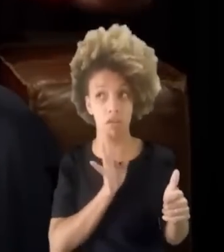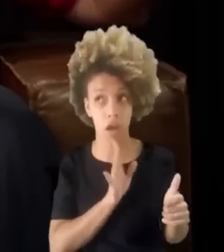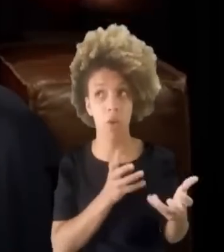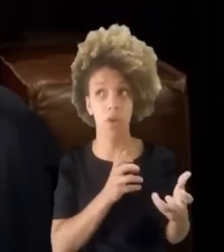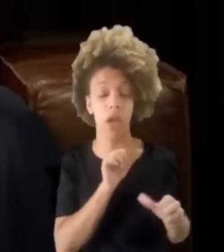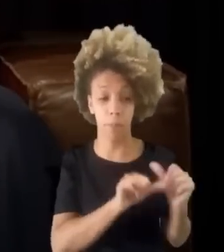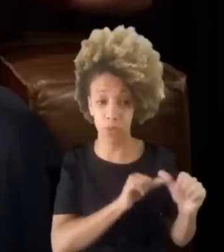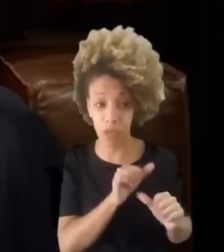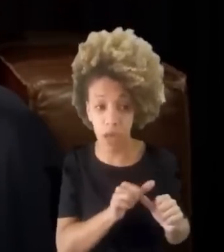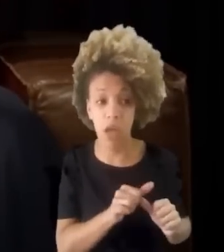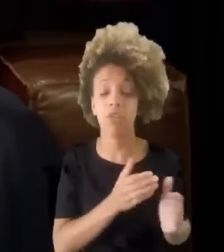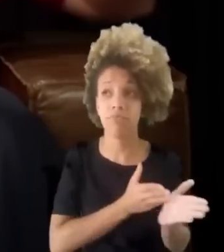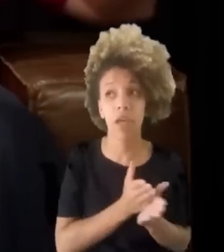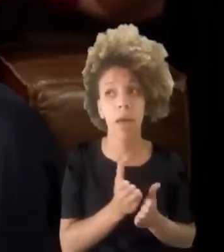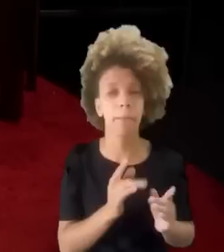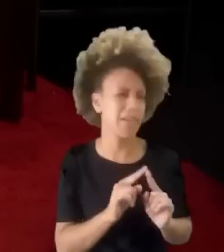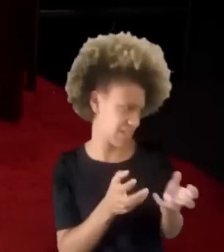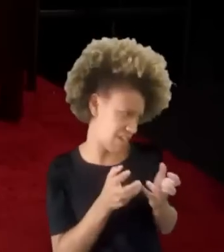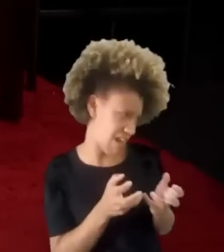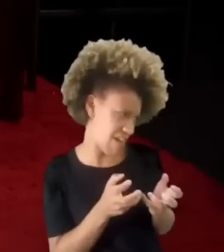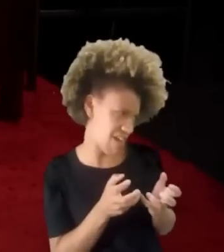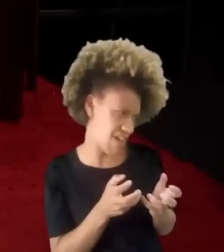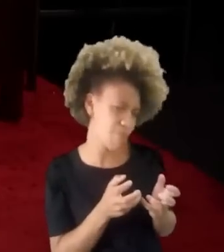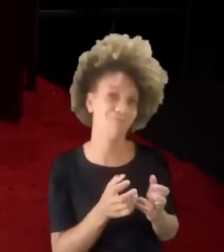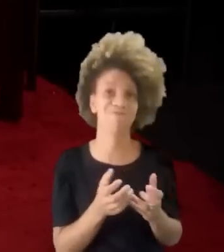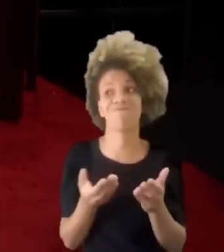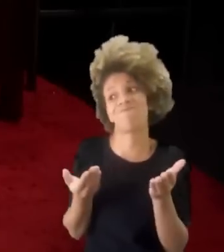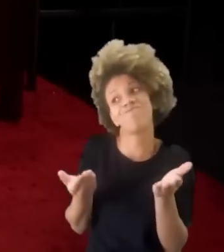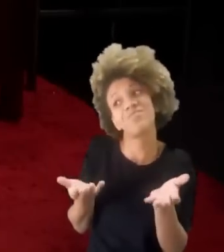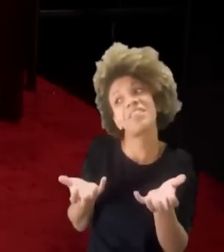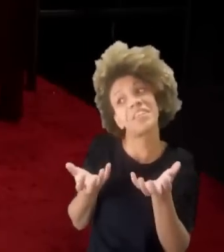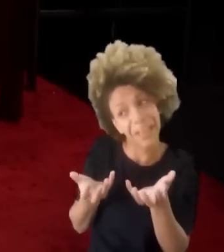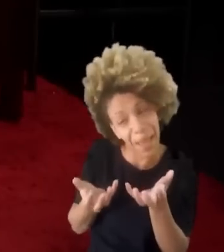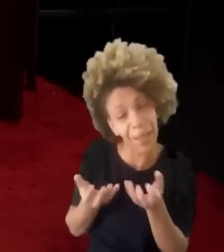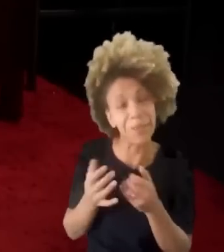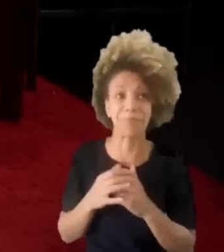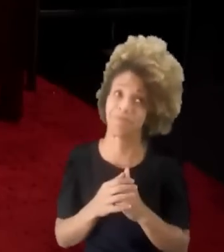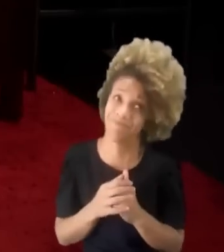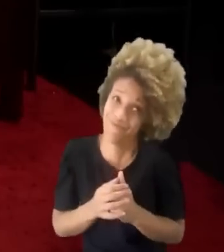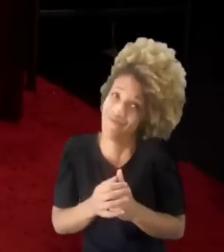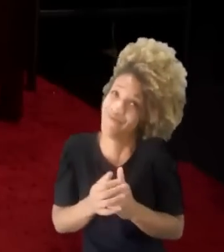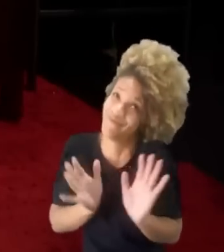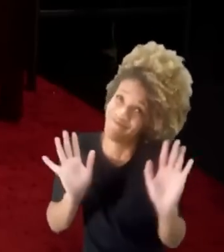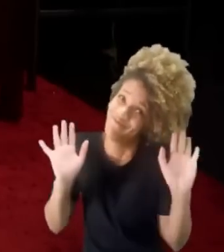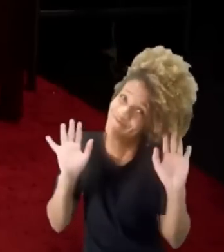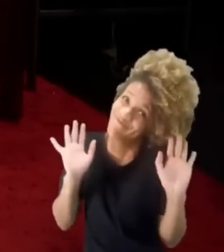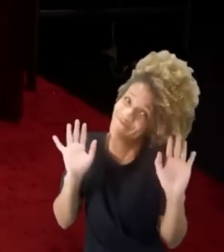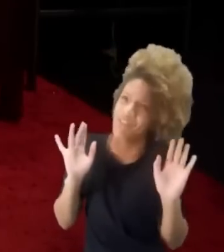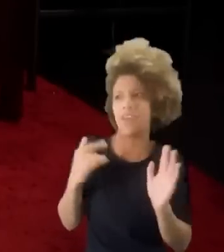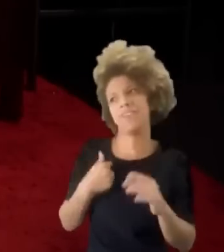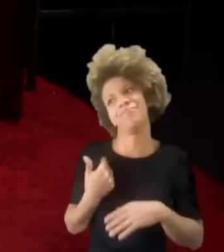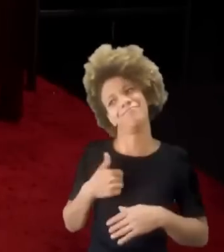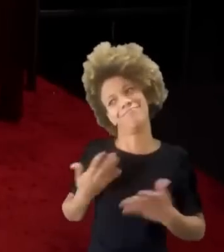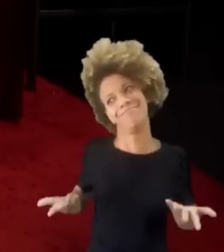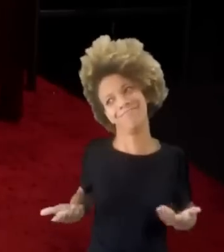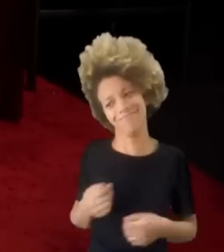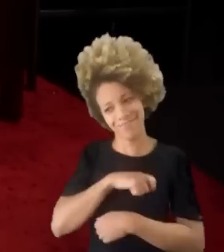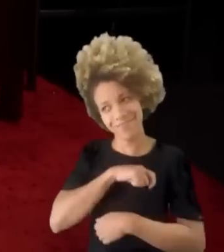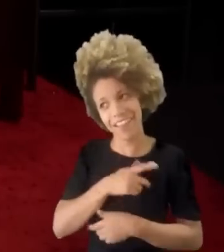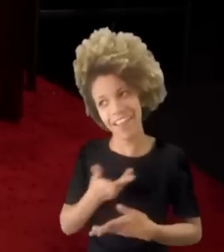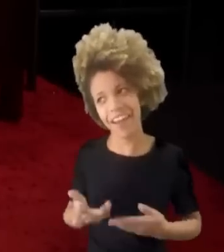pessoal legal quer mudar o mundo quer entender a caminhada mas é então quer Maurício quer ou não me compromete